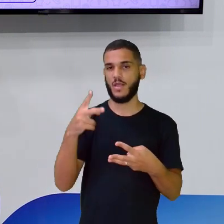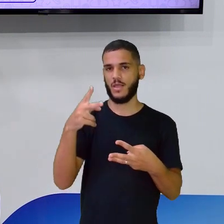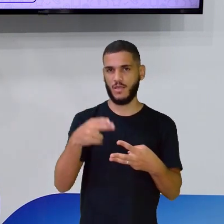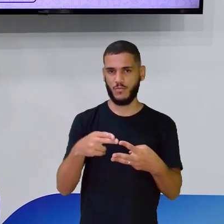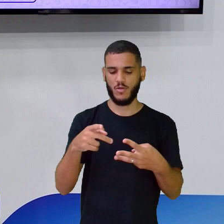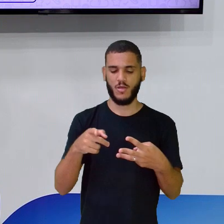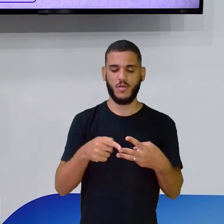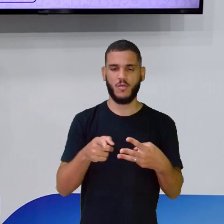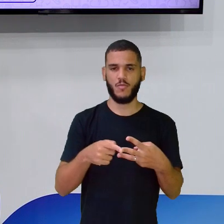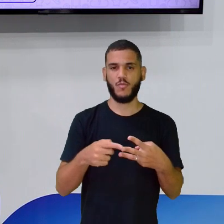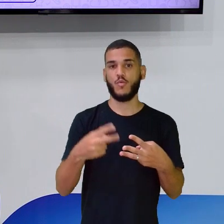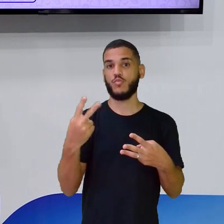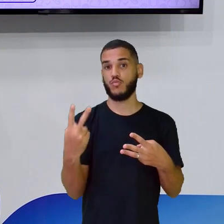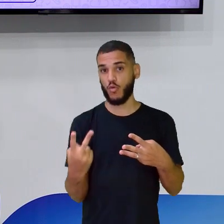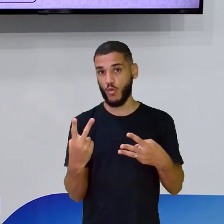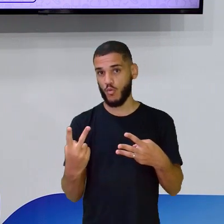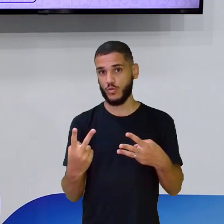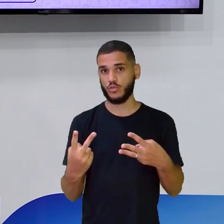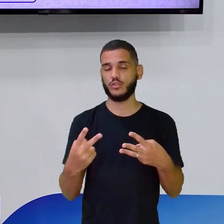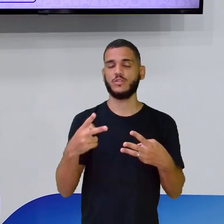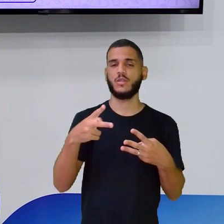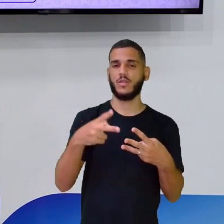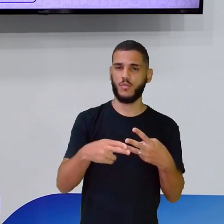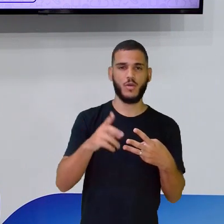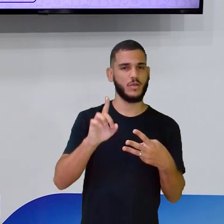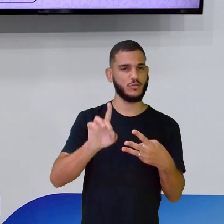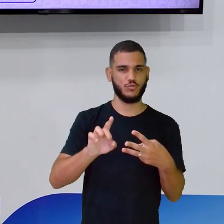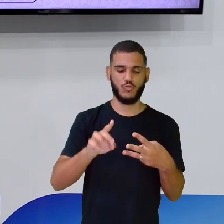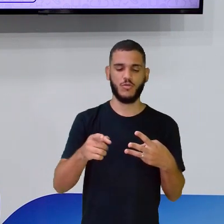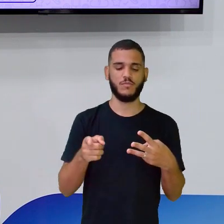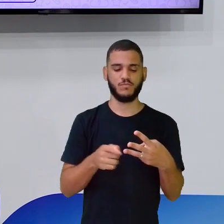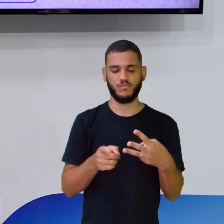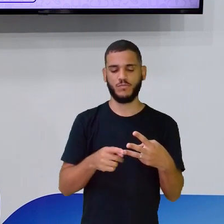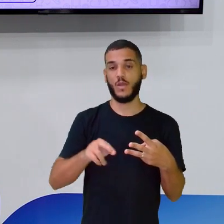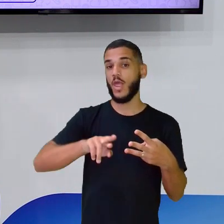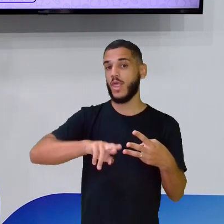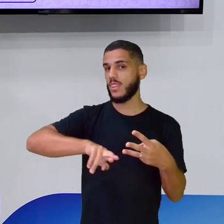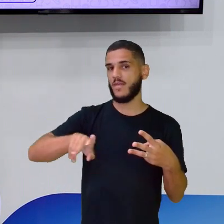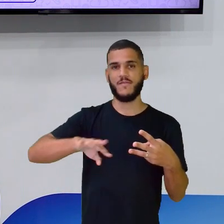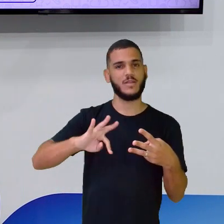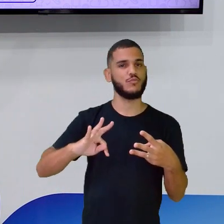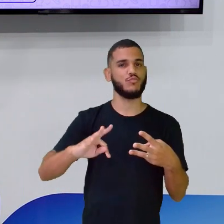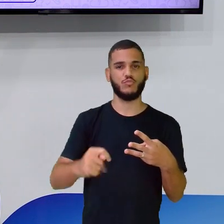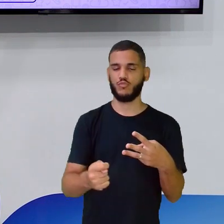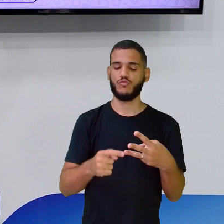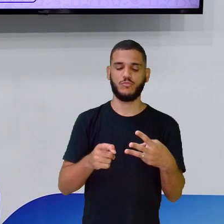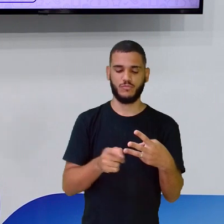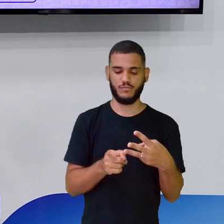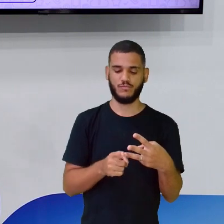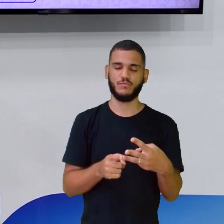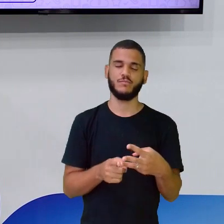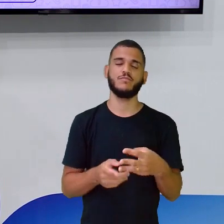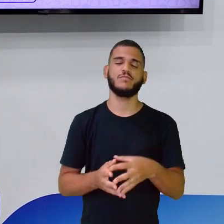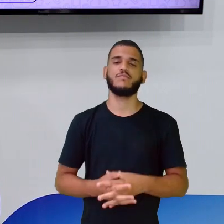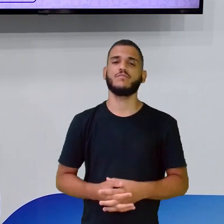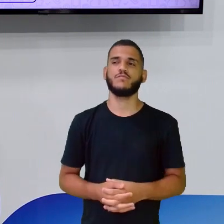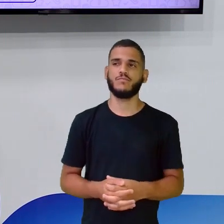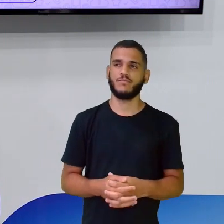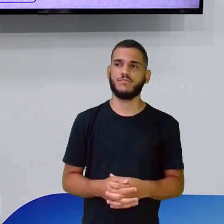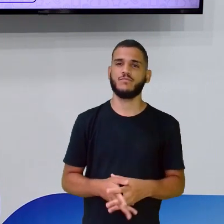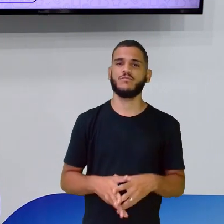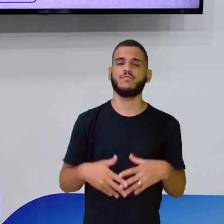iguais. Isósceles, 2 lados iguais e um diferente. Escaleno,